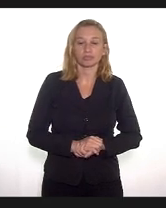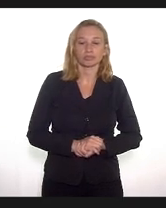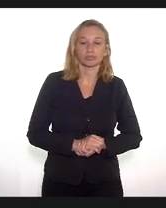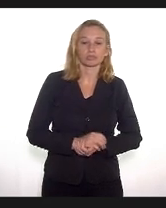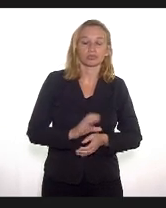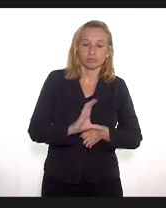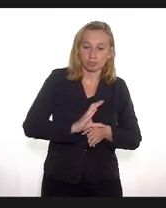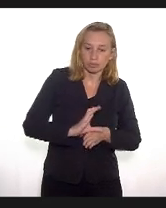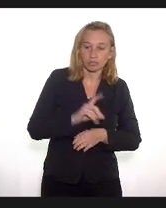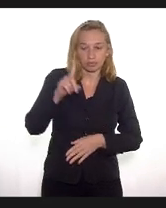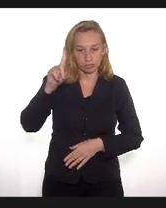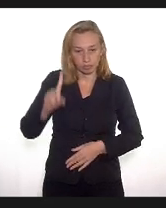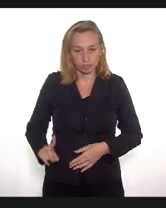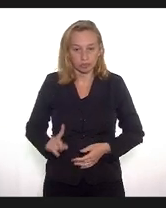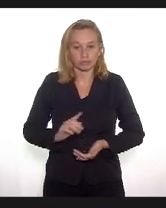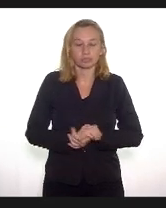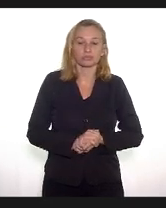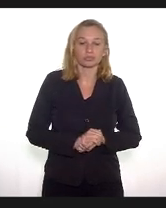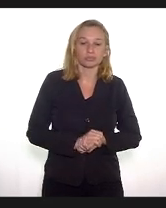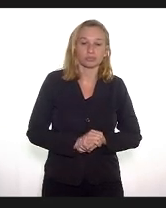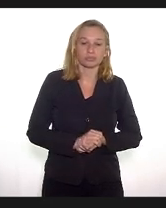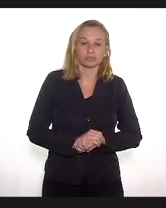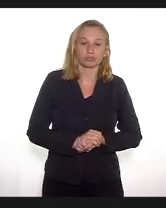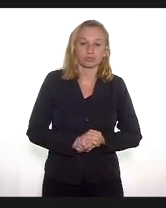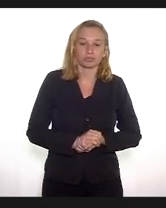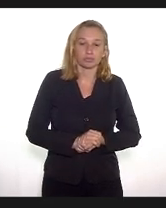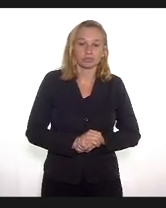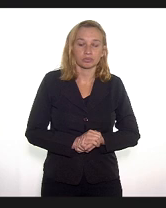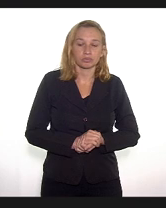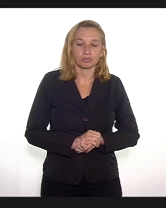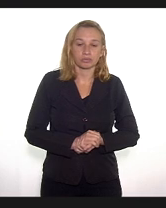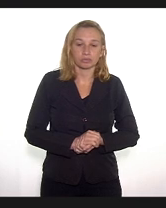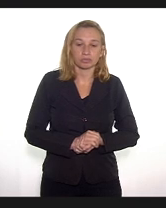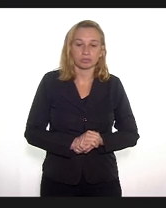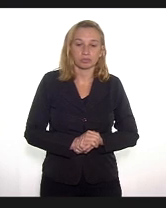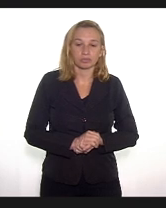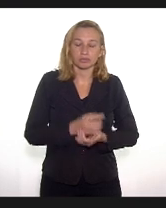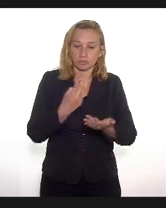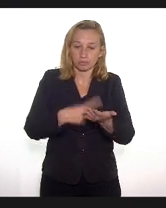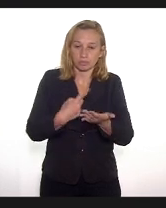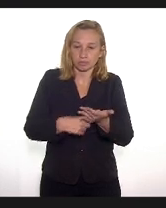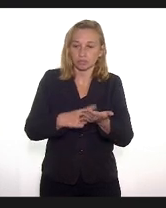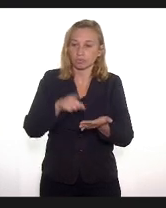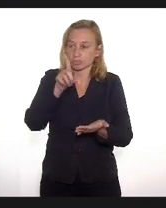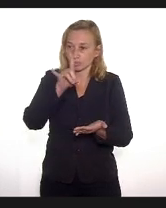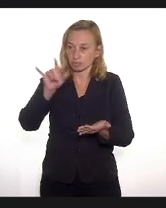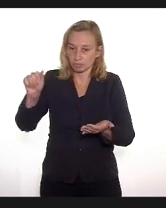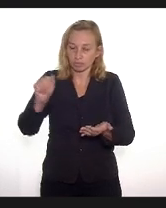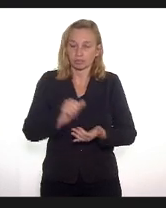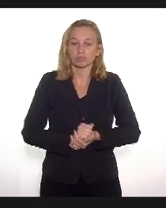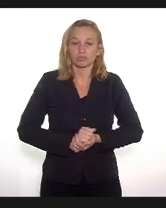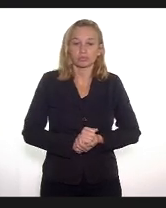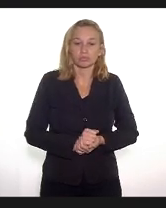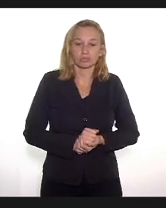diretor, enfim, que a gente vai combinar aí uma data. Eu